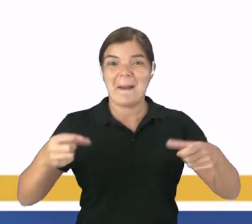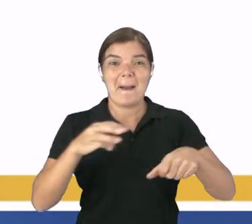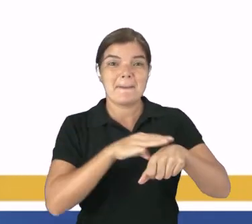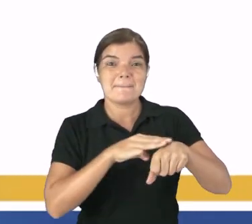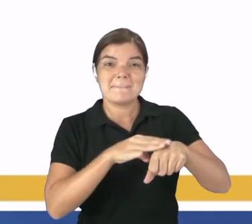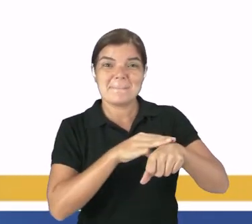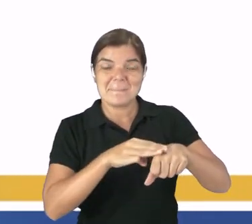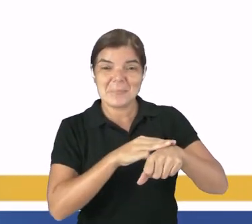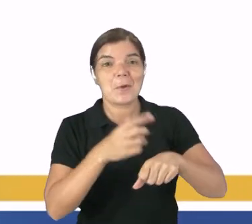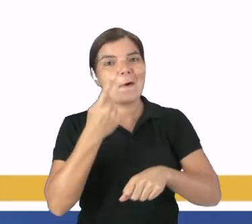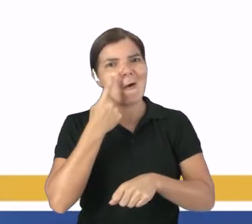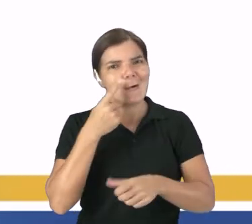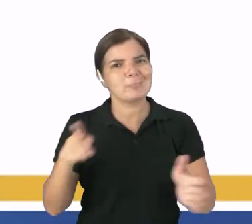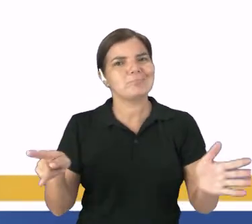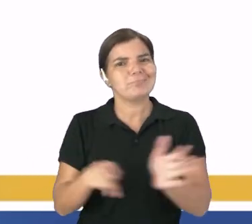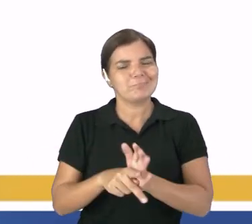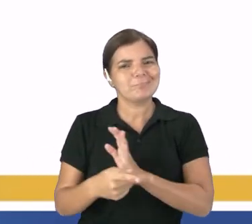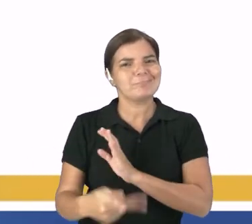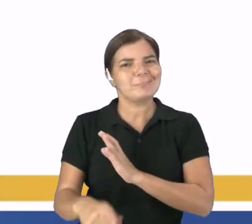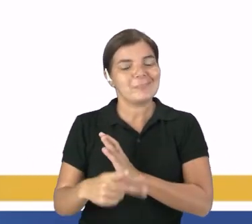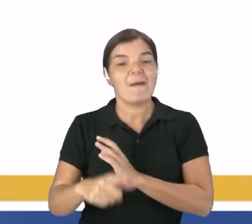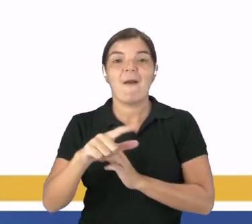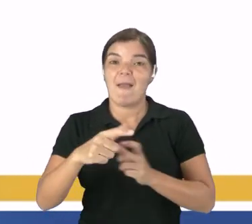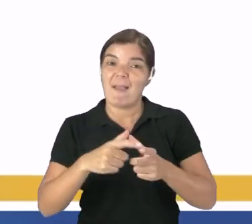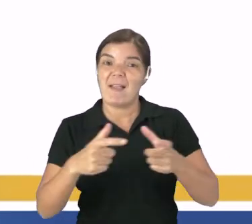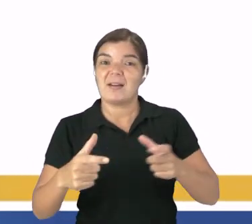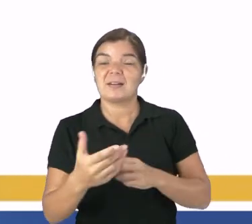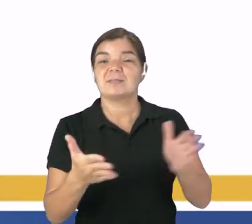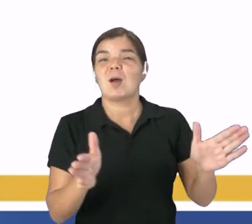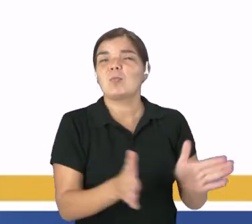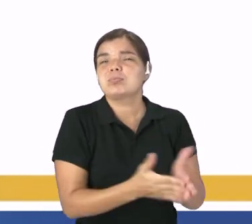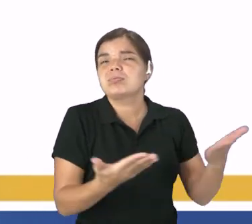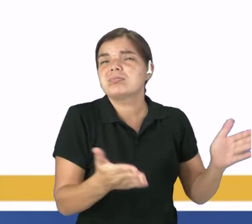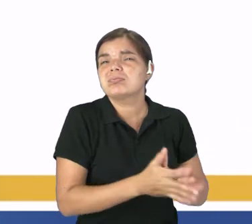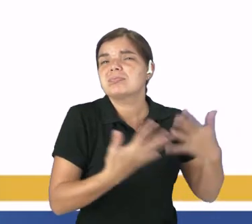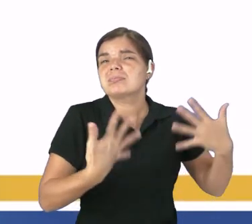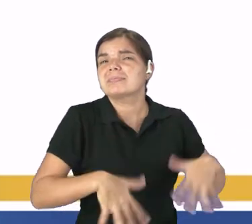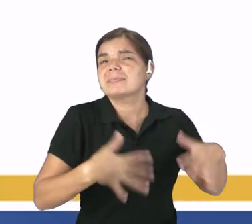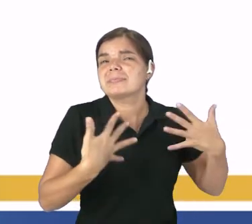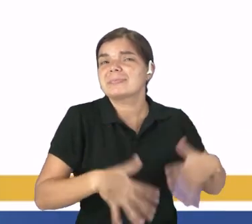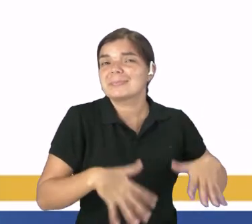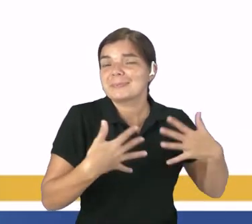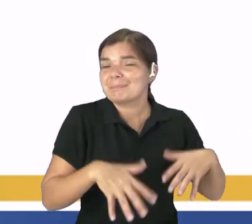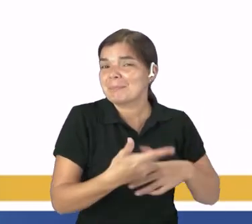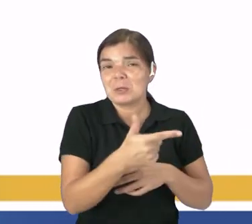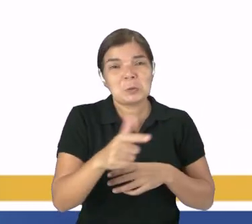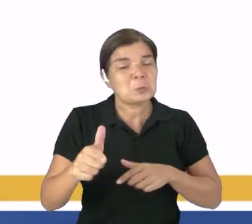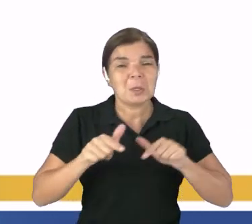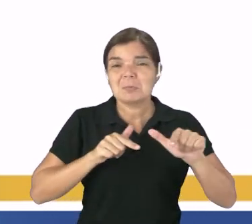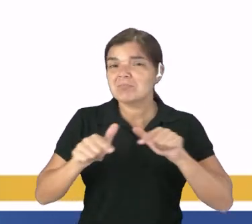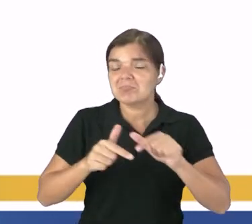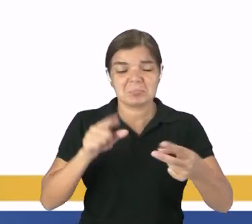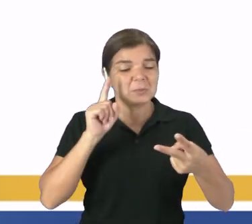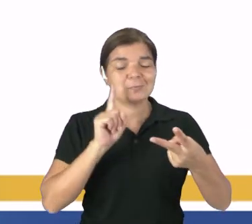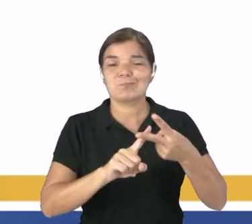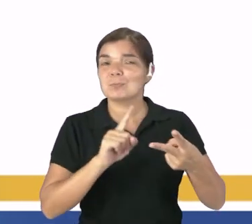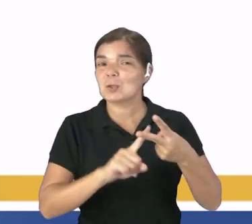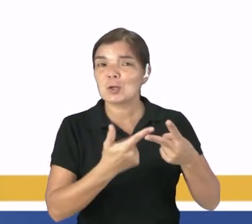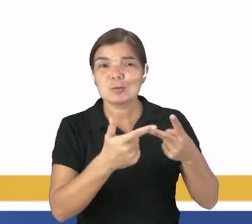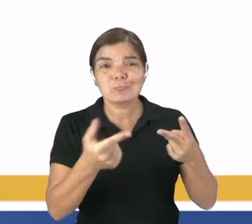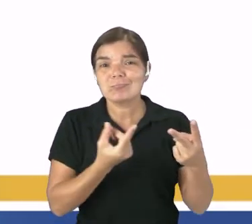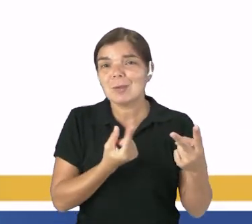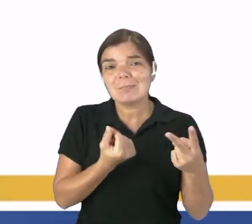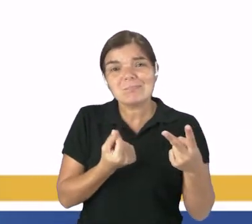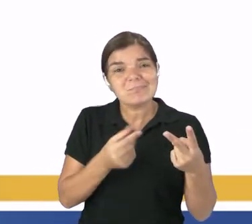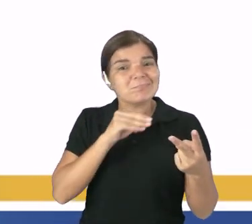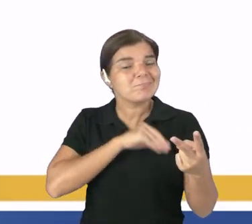pirâmide, que é essa marronzinha de onde ele diz que o filho faz parte, é a galera que está na miséria, a galera que está na pobreza, que não tem emprego, que não